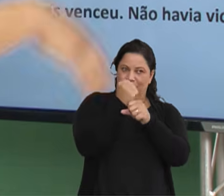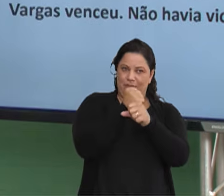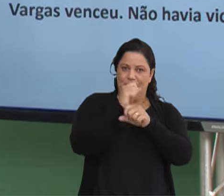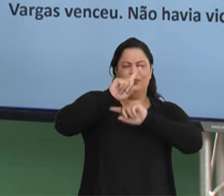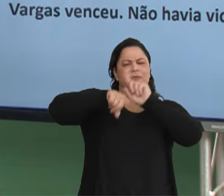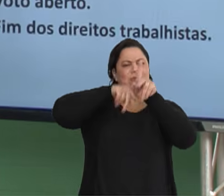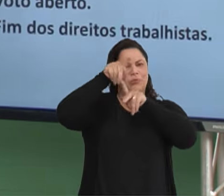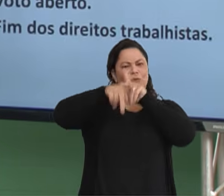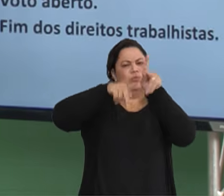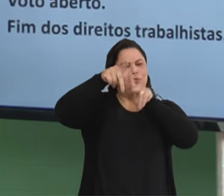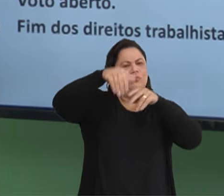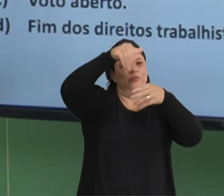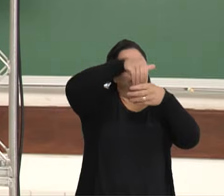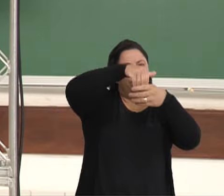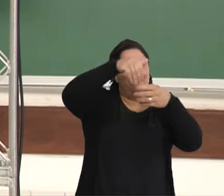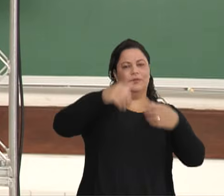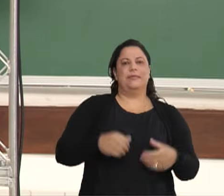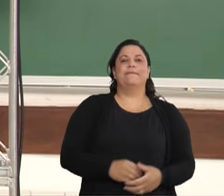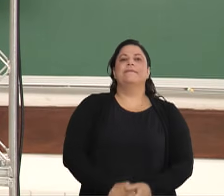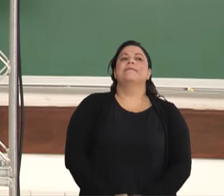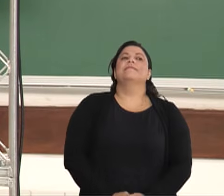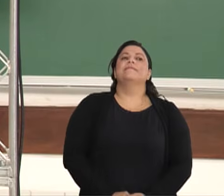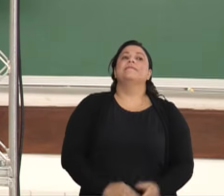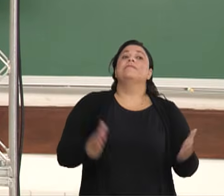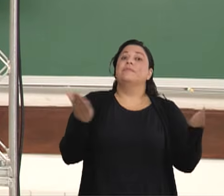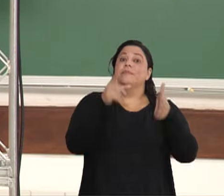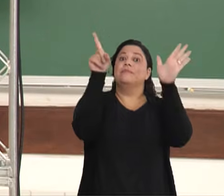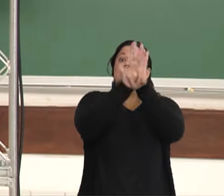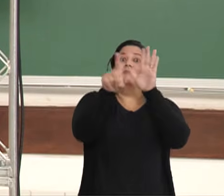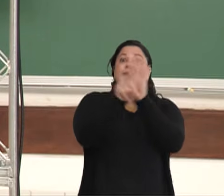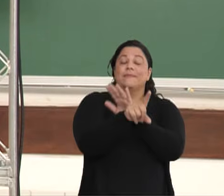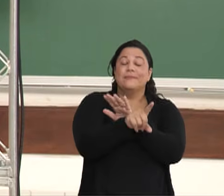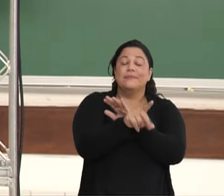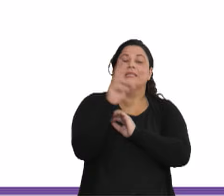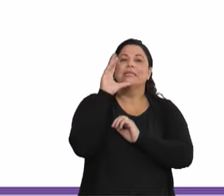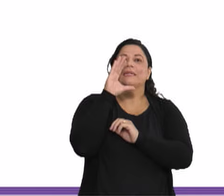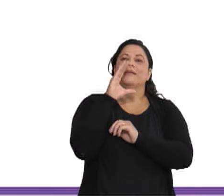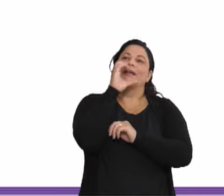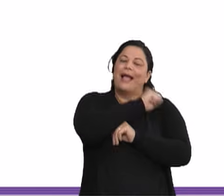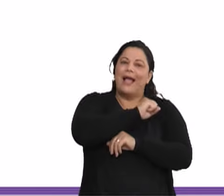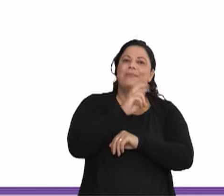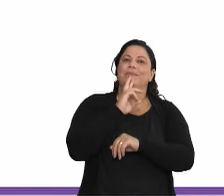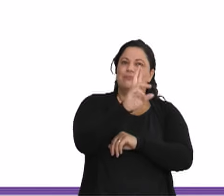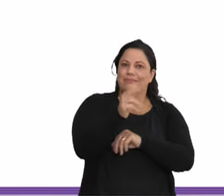que diz essa Constituição. Agora um quiz para você responder rapidinho, vai!